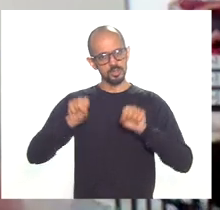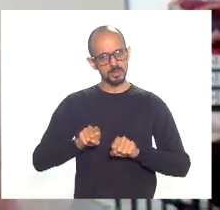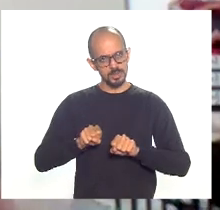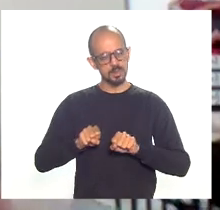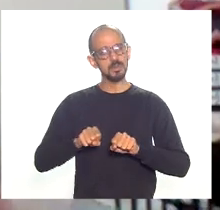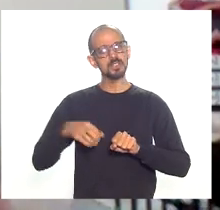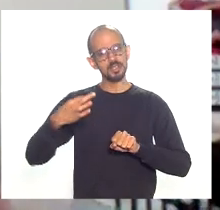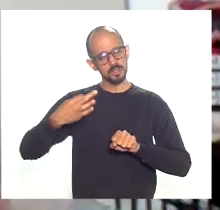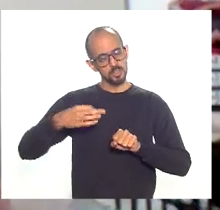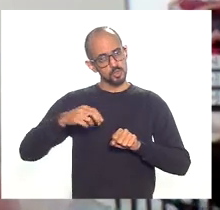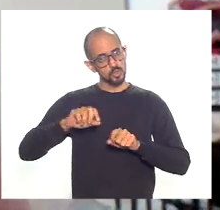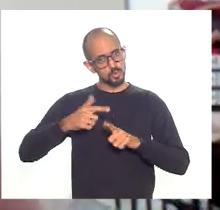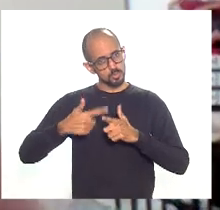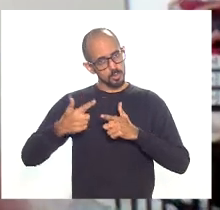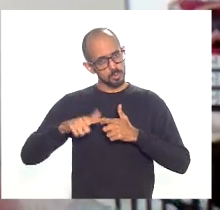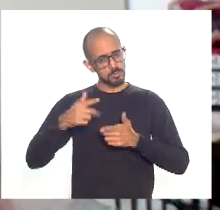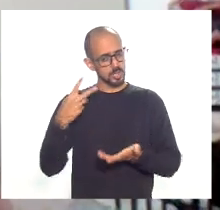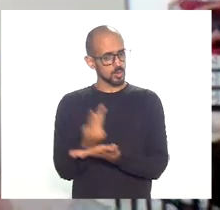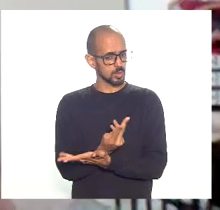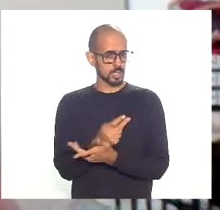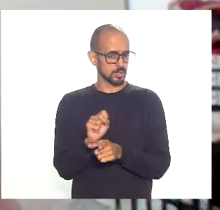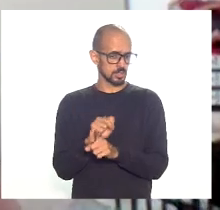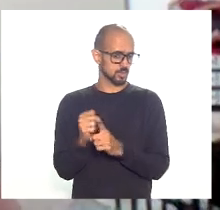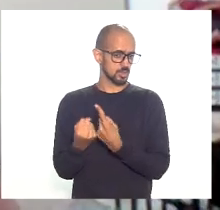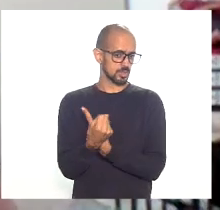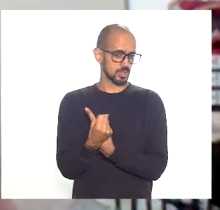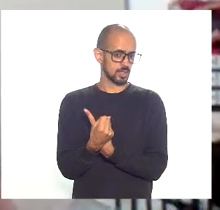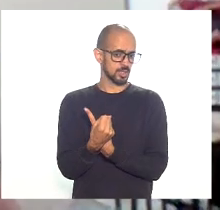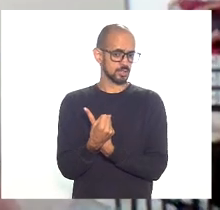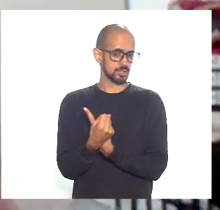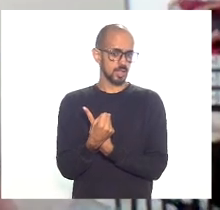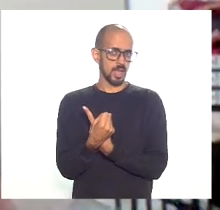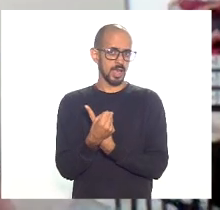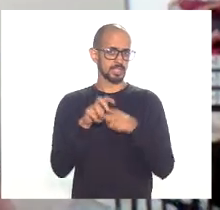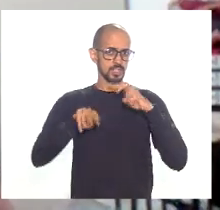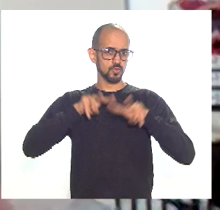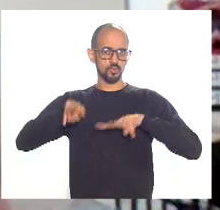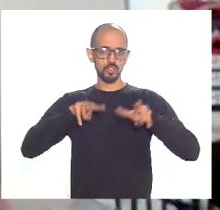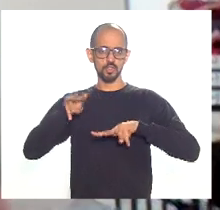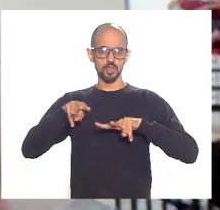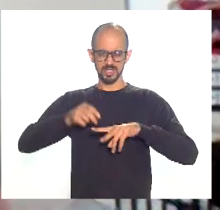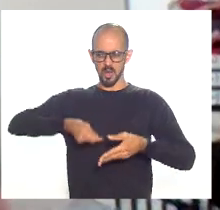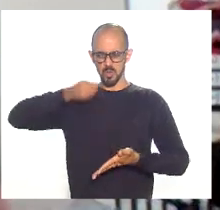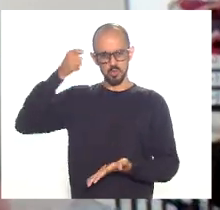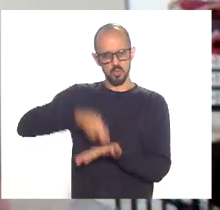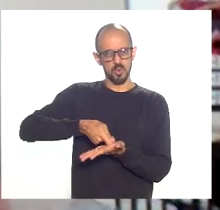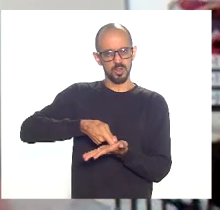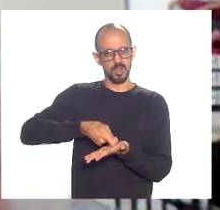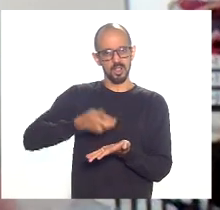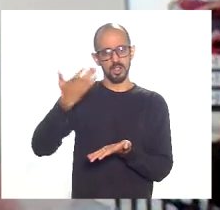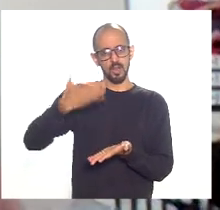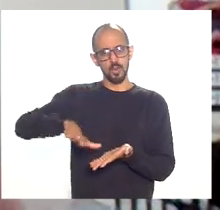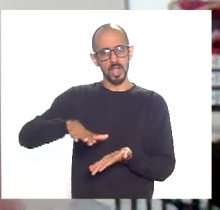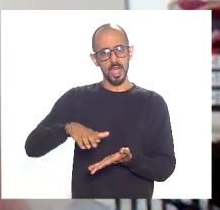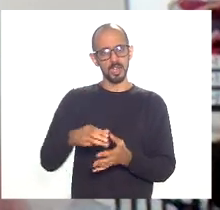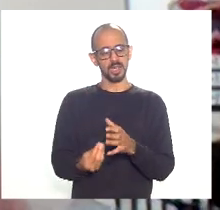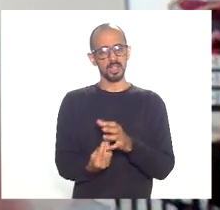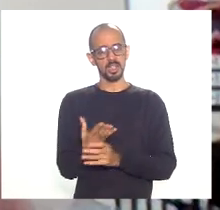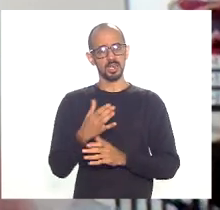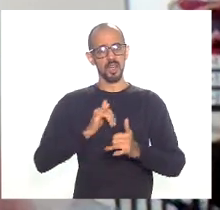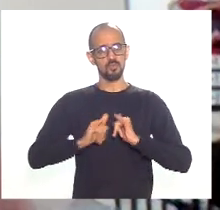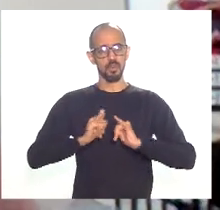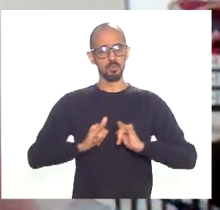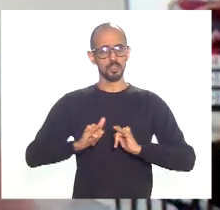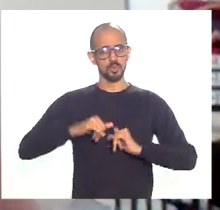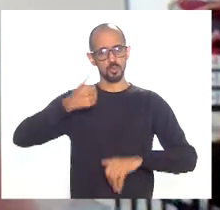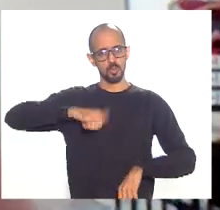afligem a nossa sociedade. Geralmente, visões autoritárias não querem produzir informações de qualidade, não